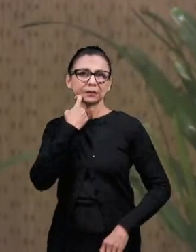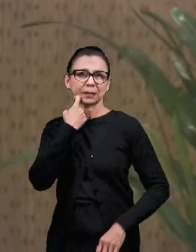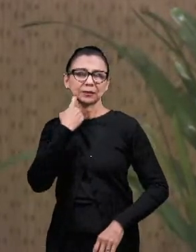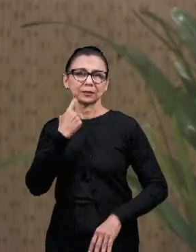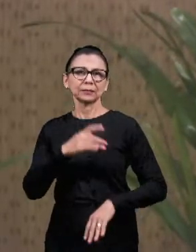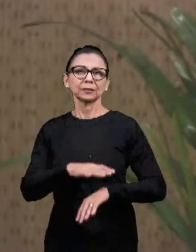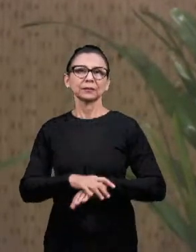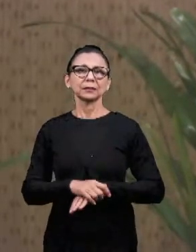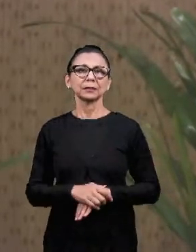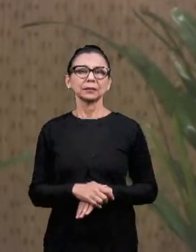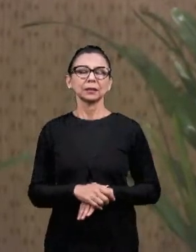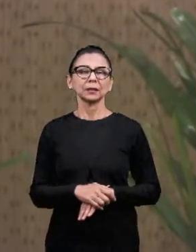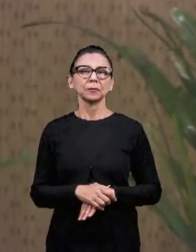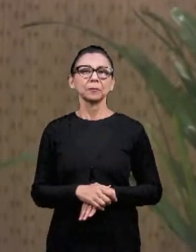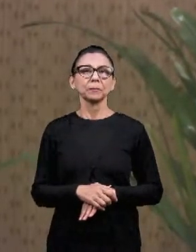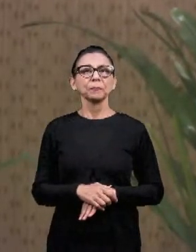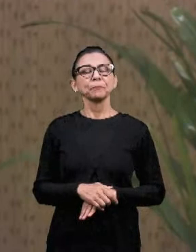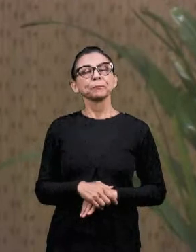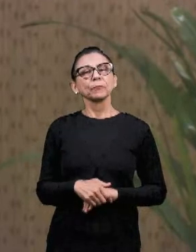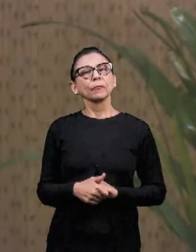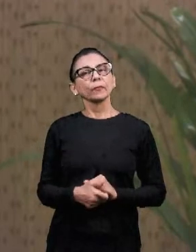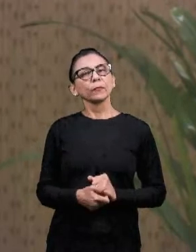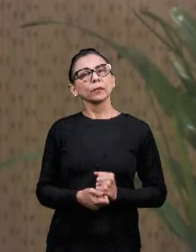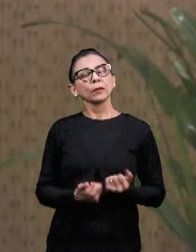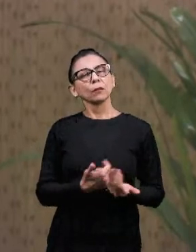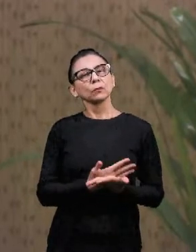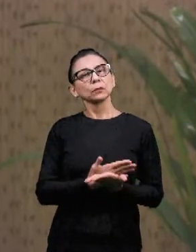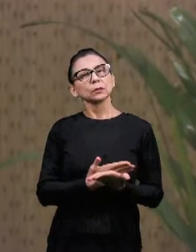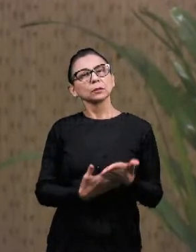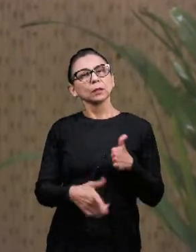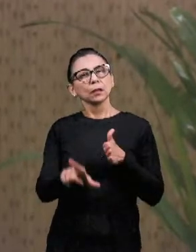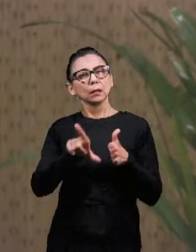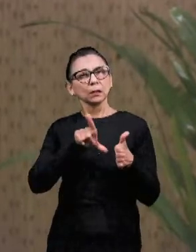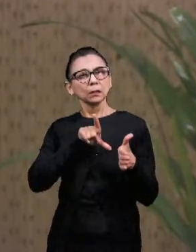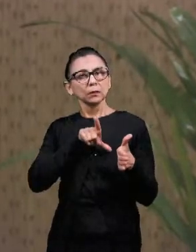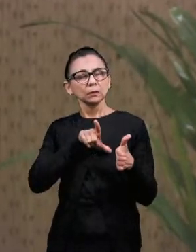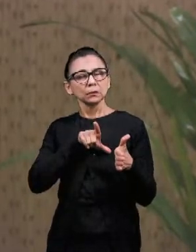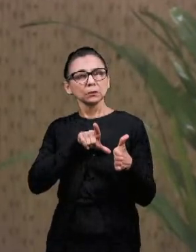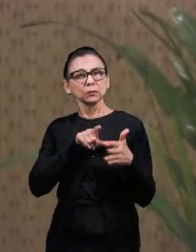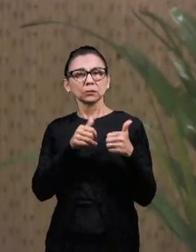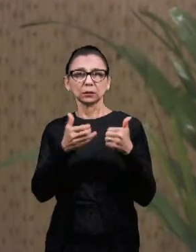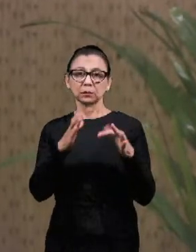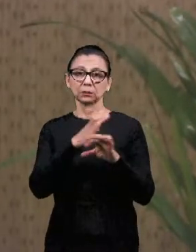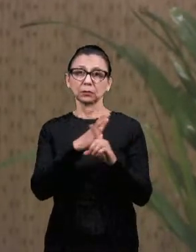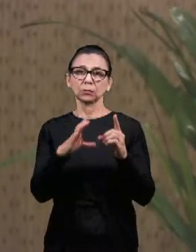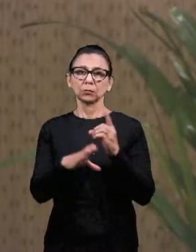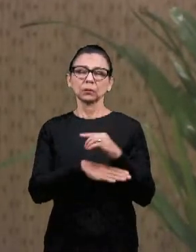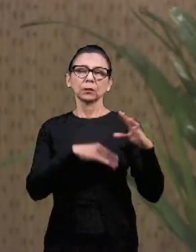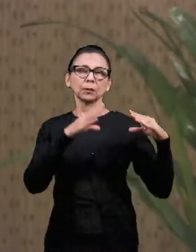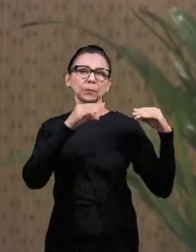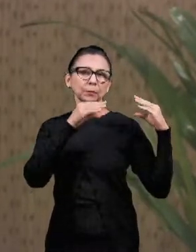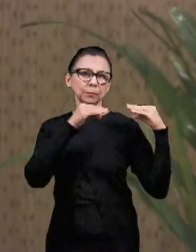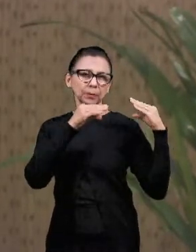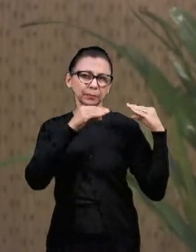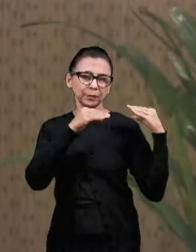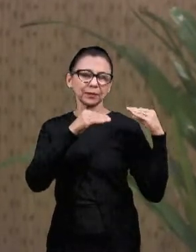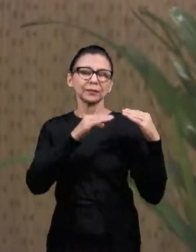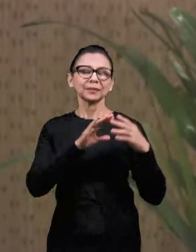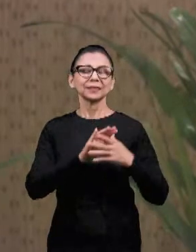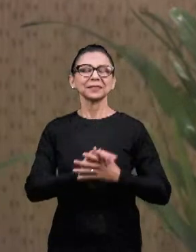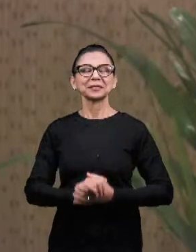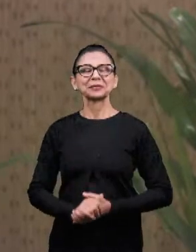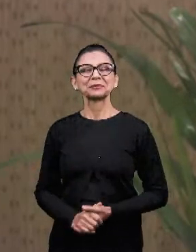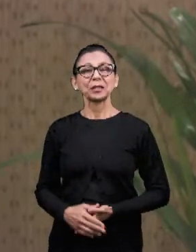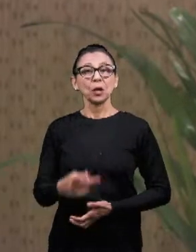modelo onde nós conversamos um pouco antes do início do culto. E a pessoa, o pastor que